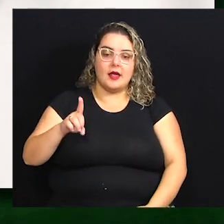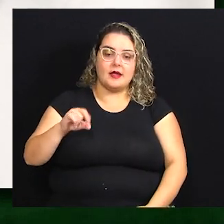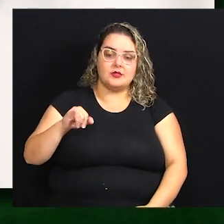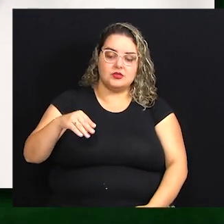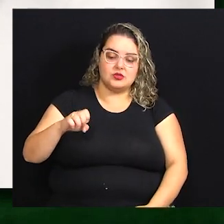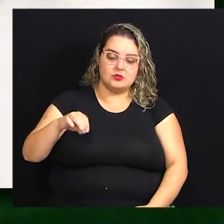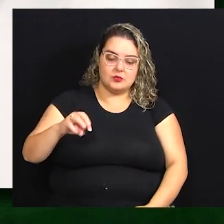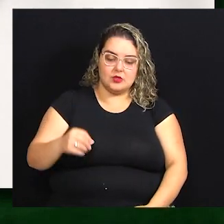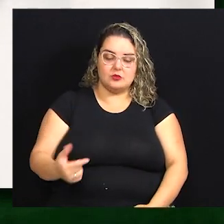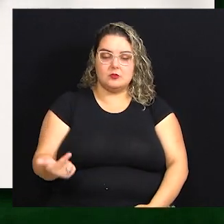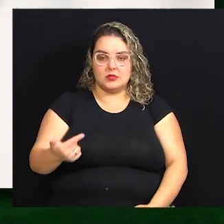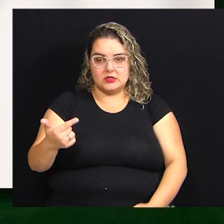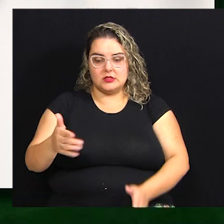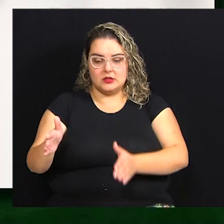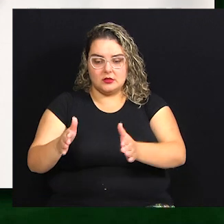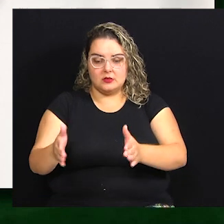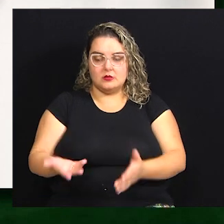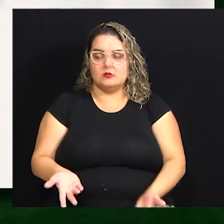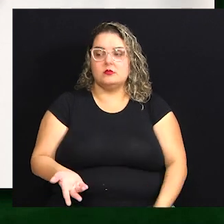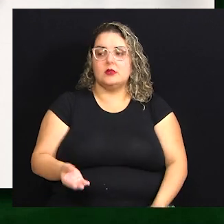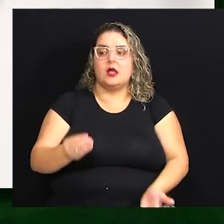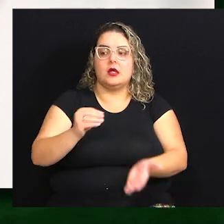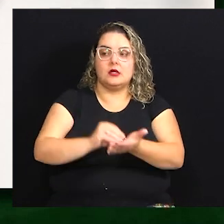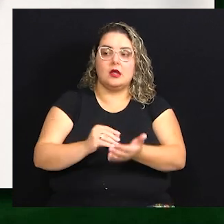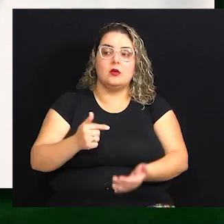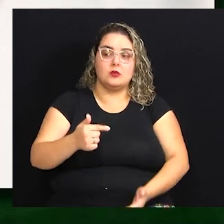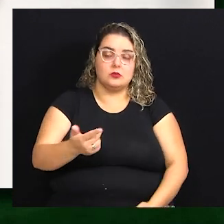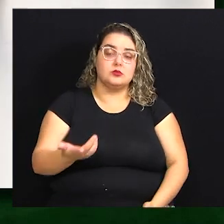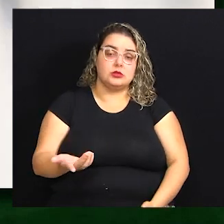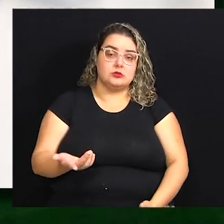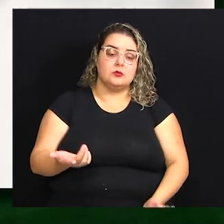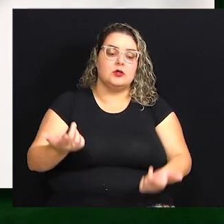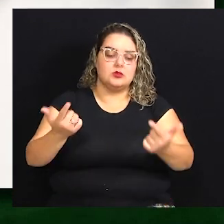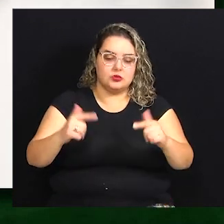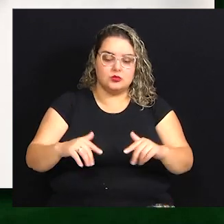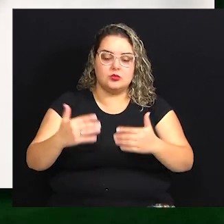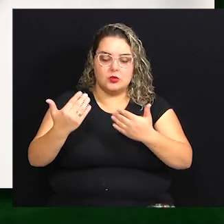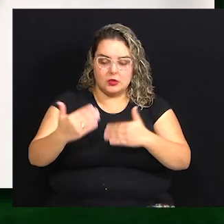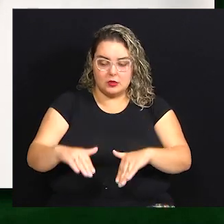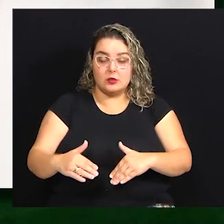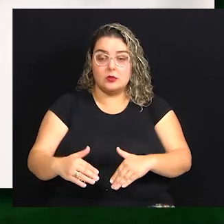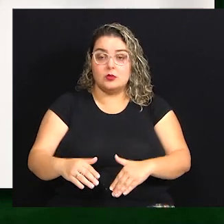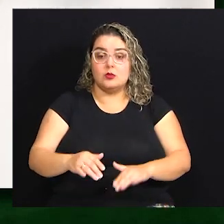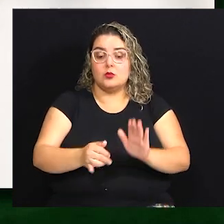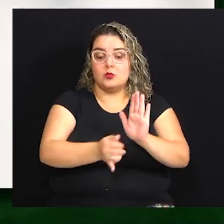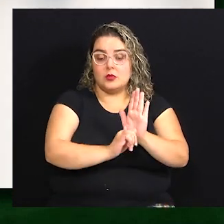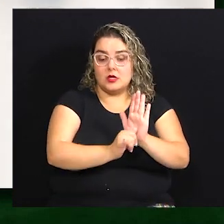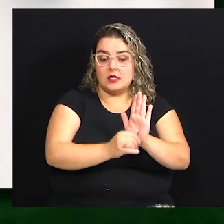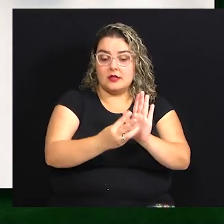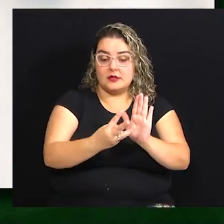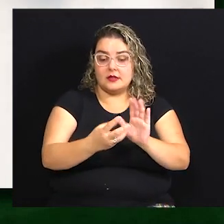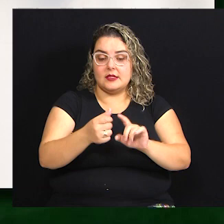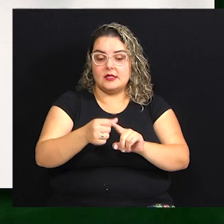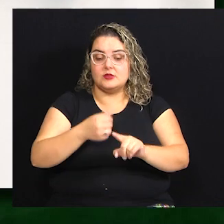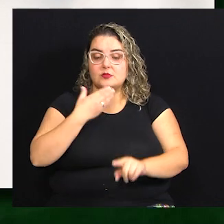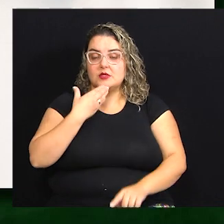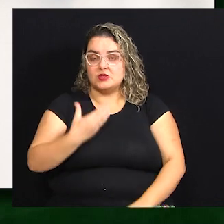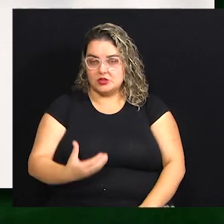segunda fase. Nós antecipamos e saiu na última semana, mas o local de prova sai conforme edital no dia 3 de